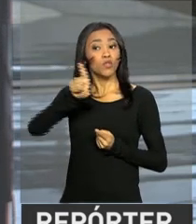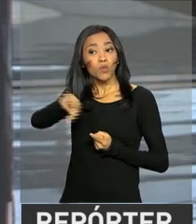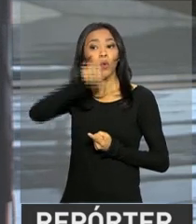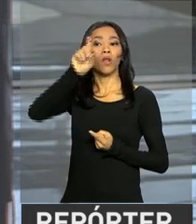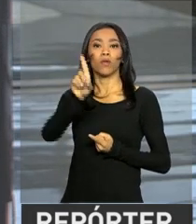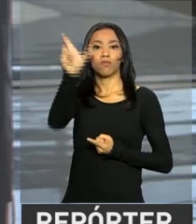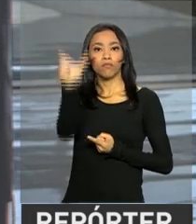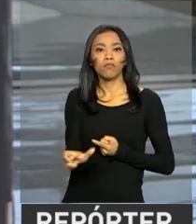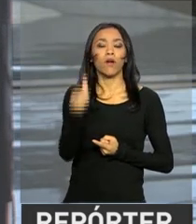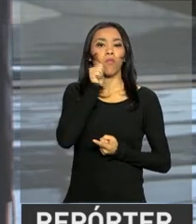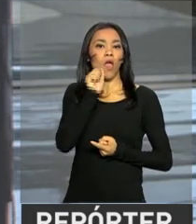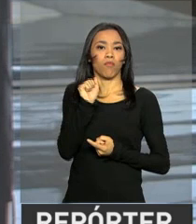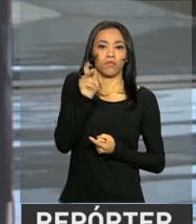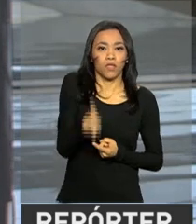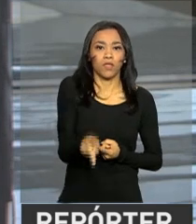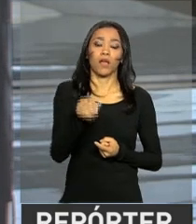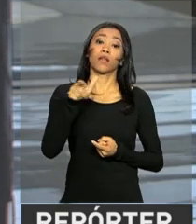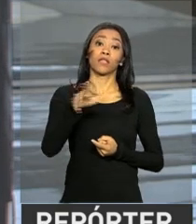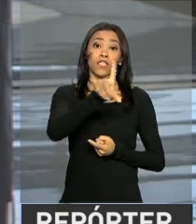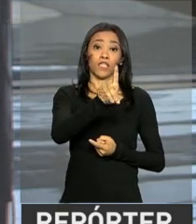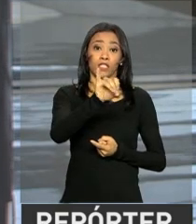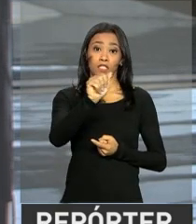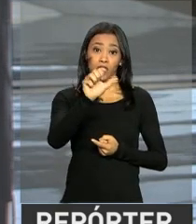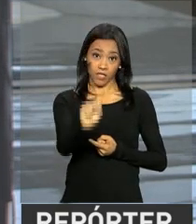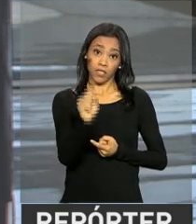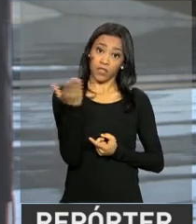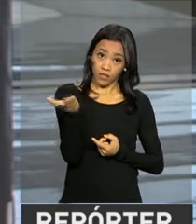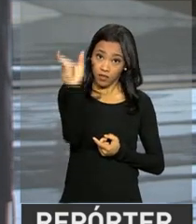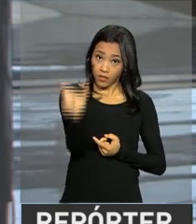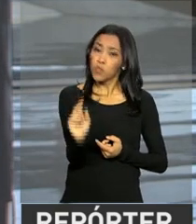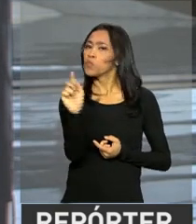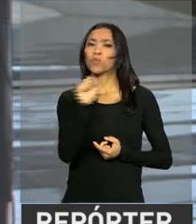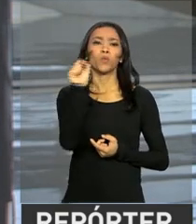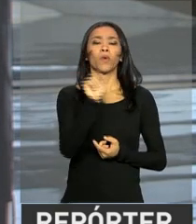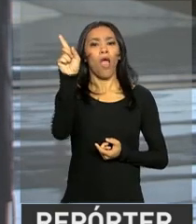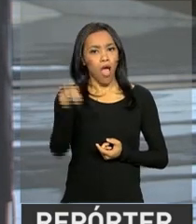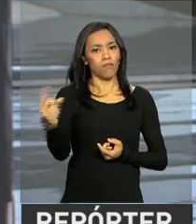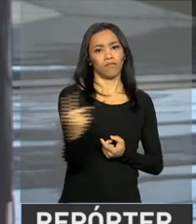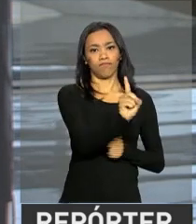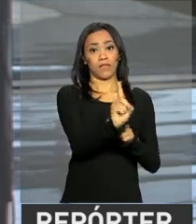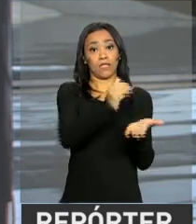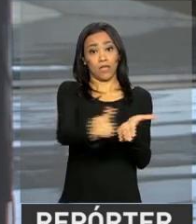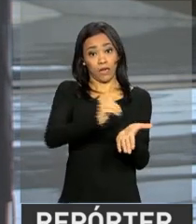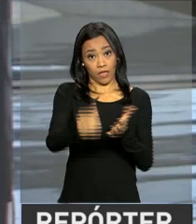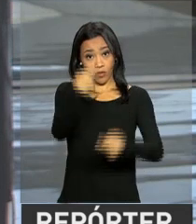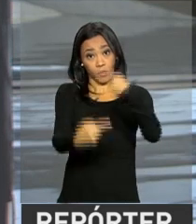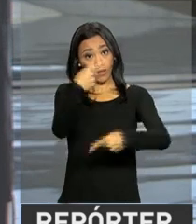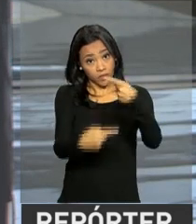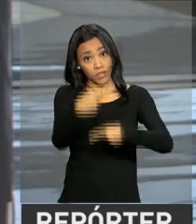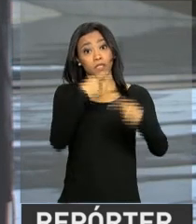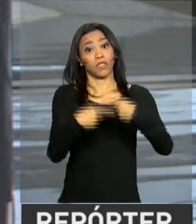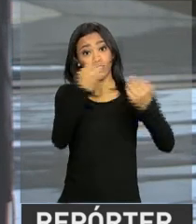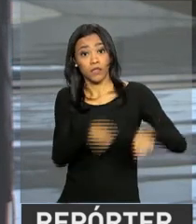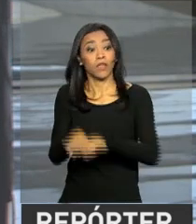desembargadora aposentada Luis linda dias de való Santos para o cargo de secretária especial de polí de promoção